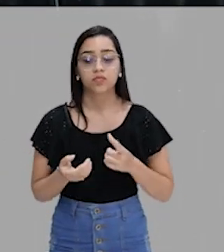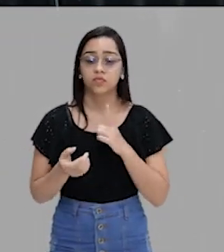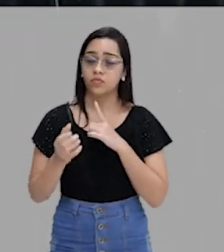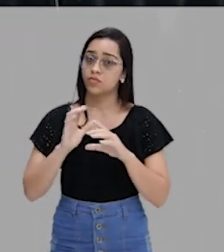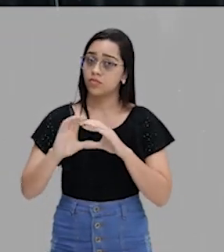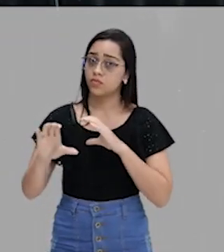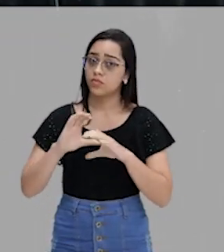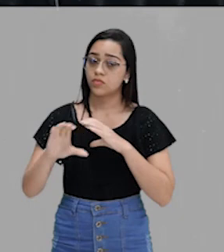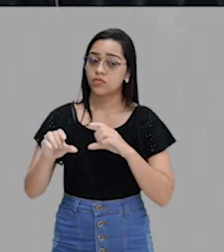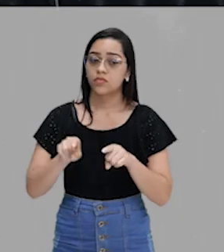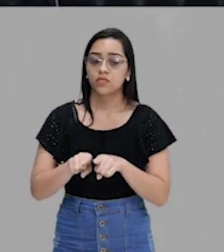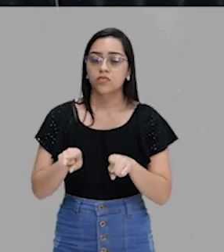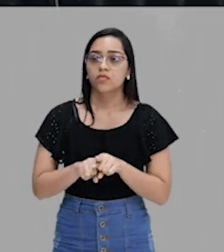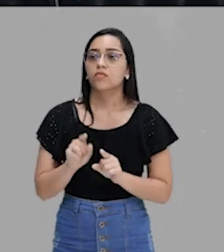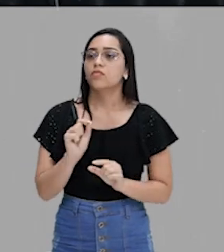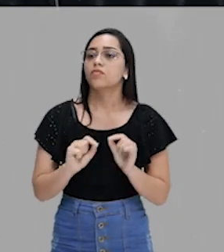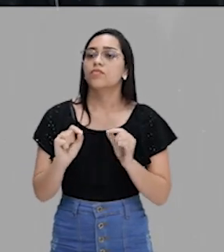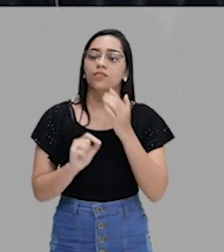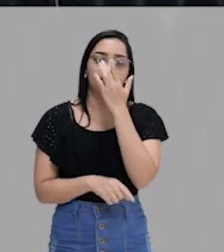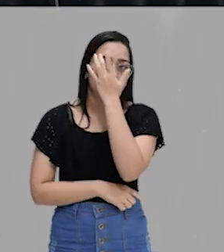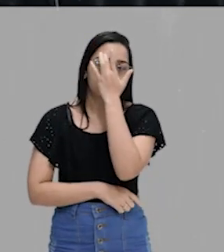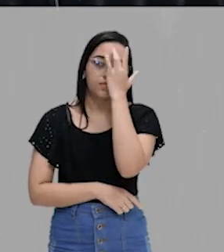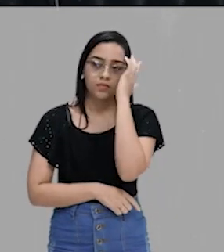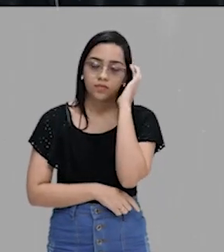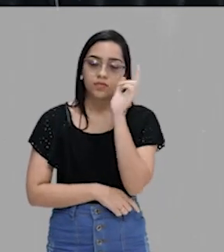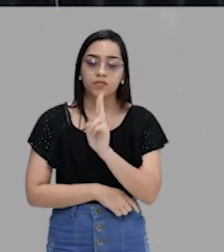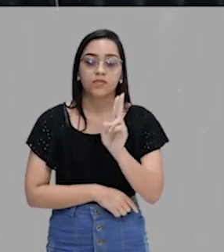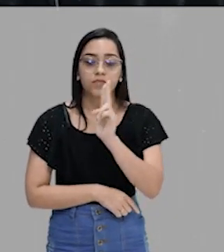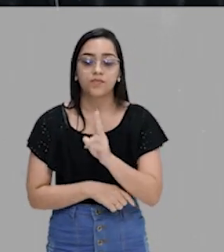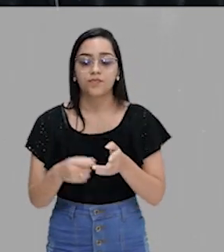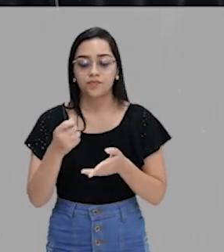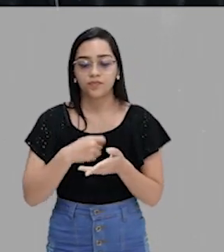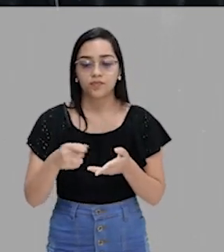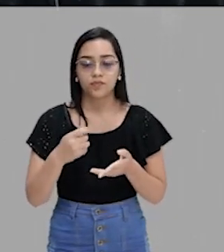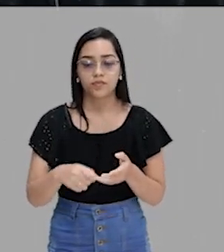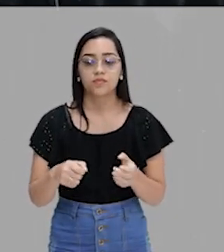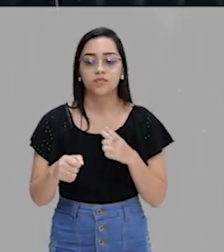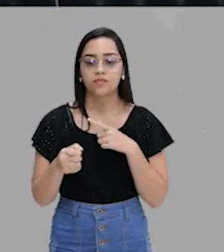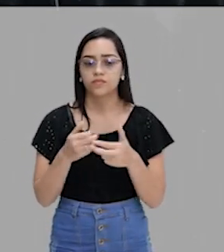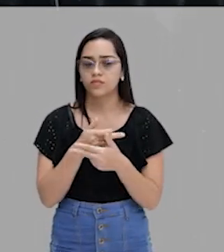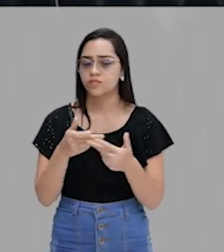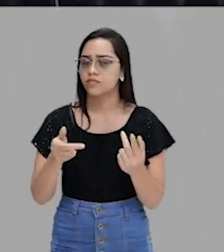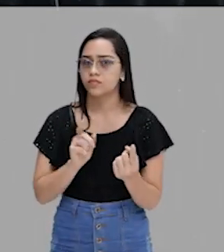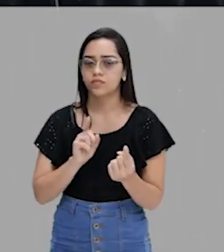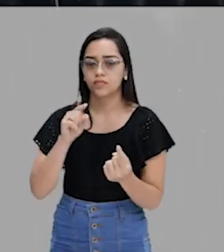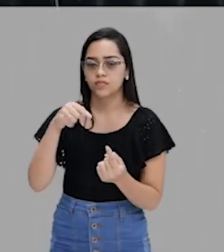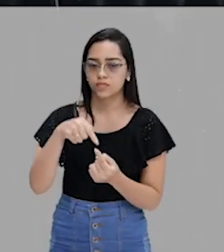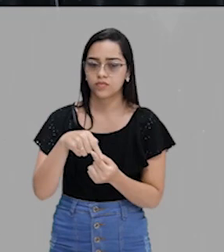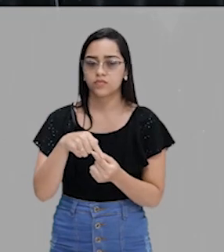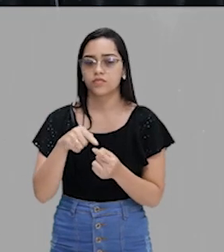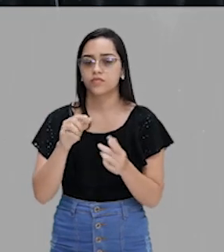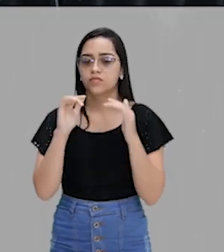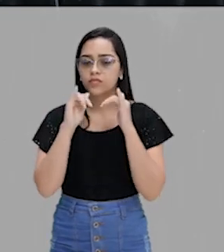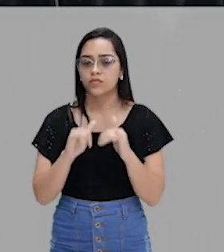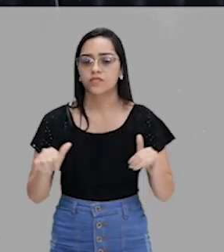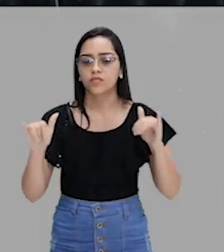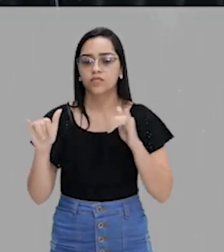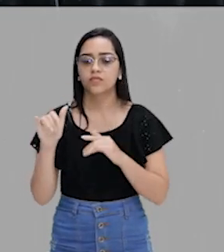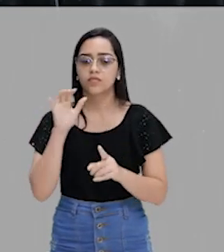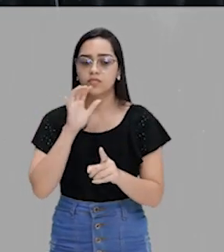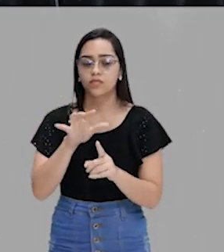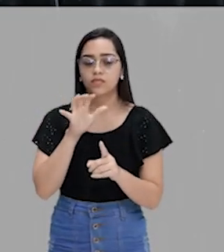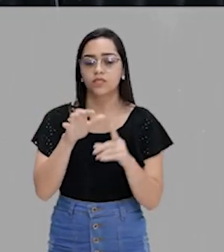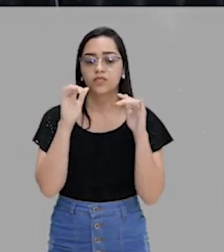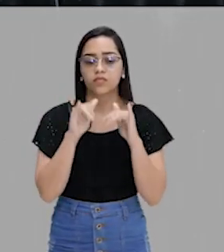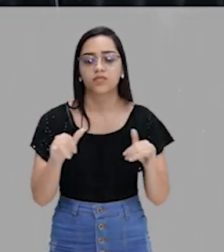comunicação. E aí também diz que as pessoas utilizam a escrita para várias finalidades. Informar, entreter,